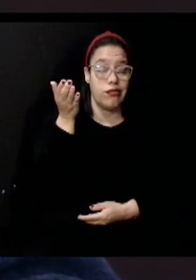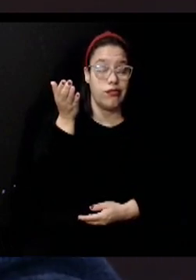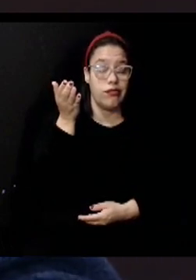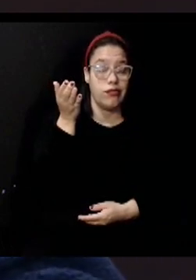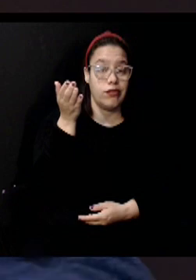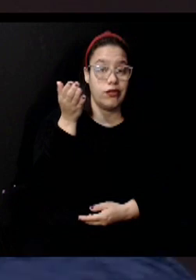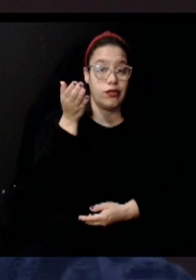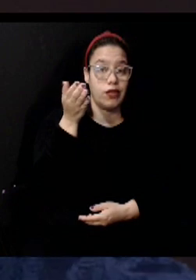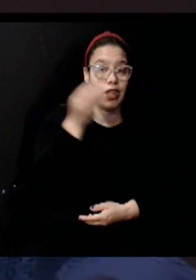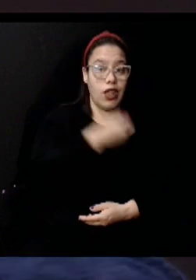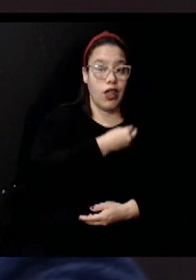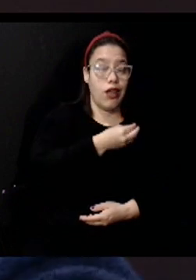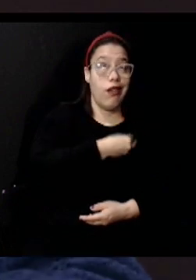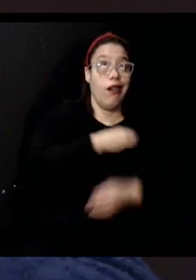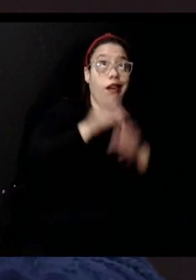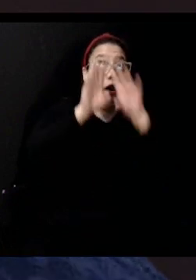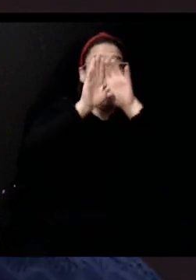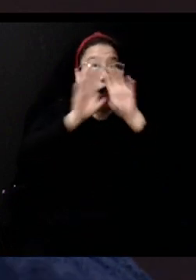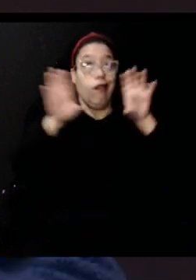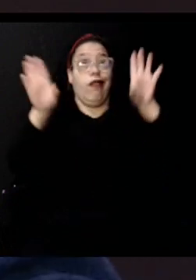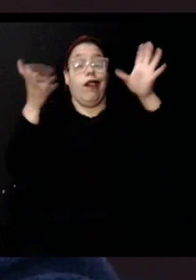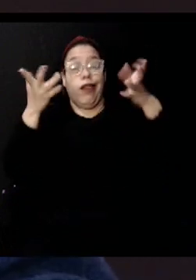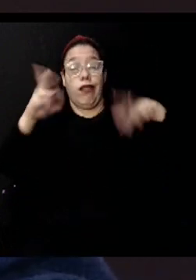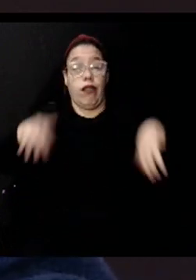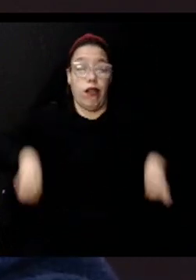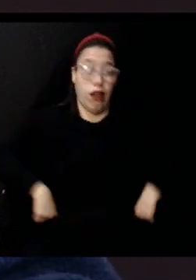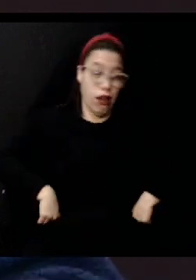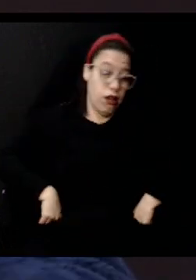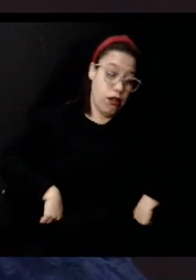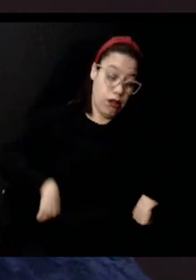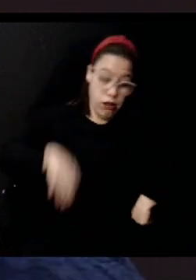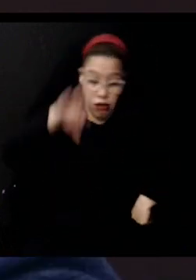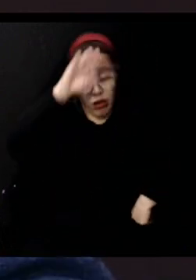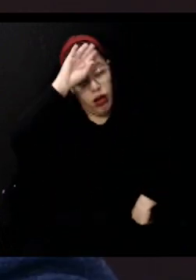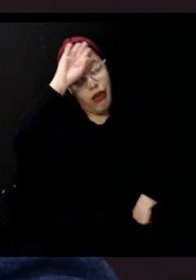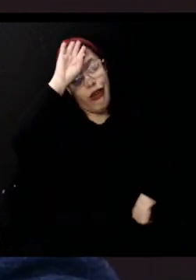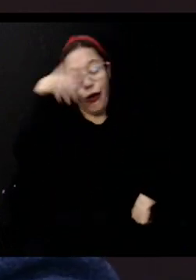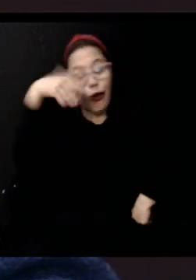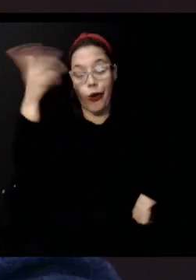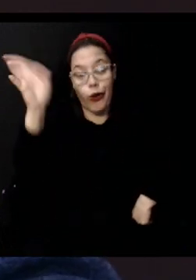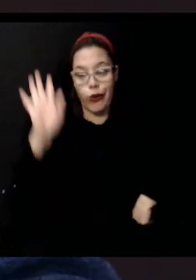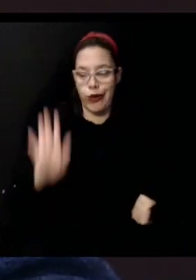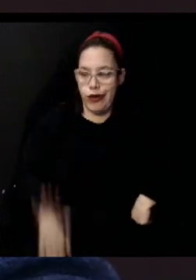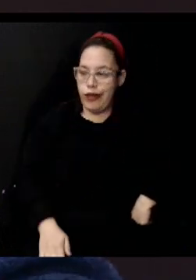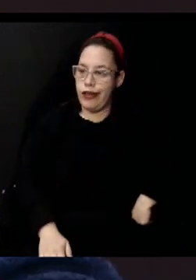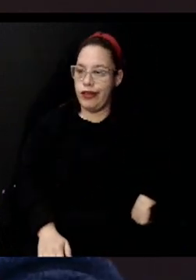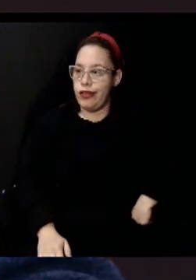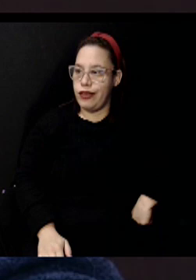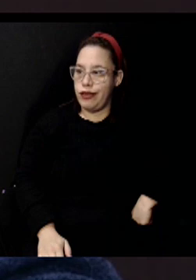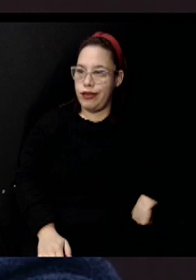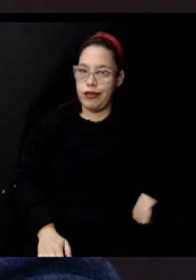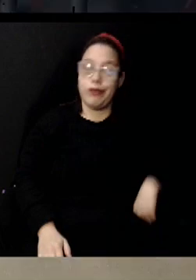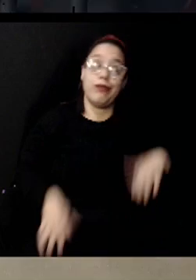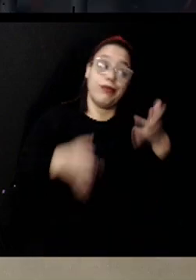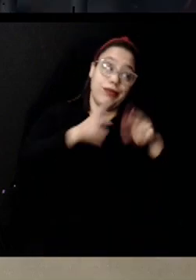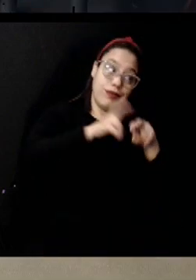ó céus, lembra, né, ó céus, ó vida, ó azar, ou então é a síndrome do Calimero, pois é, né, só daquele remar mais um desenho. pouquinho, é só remar mais